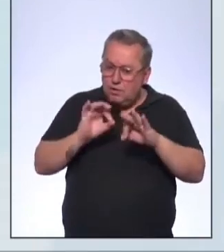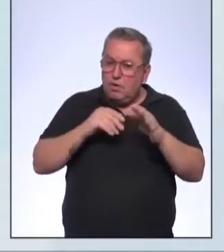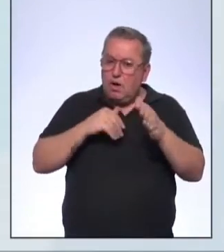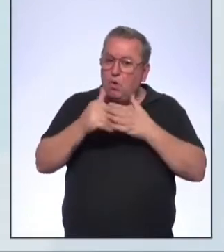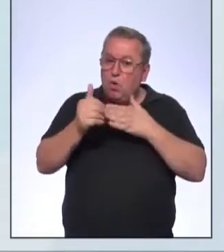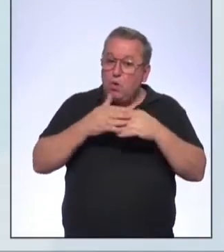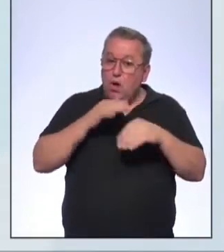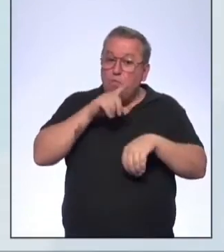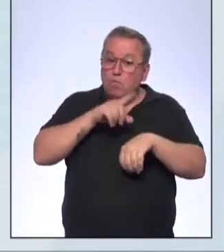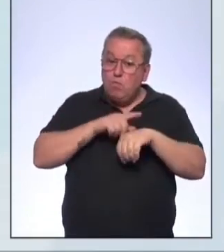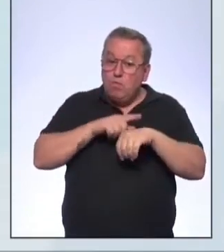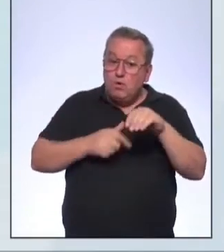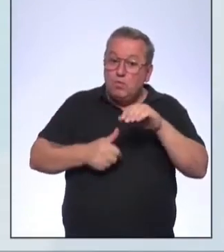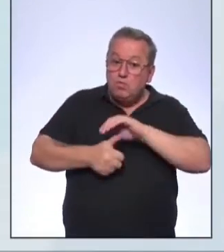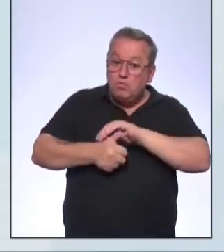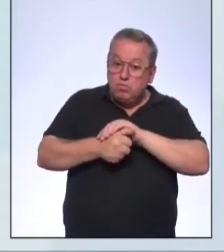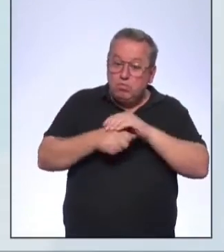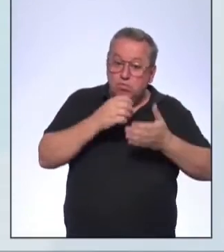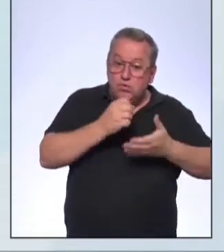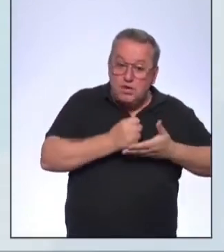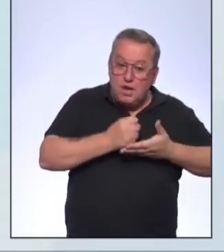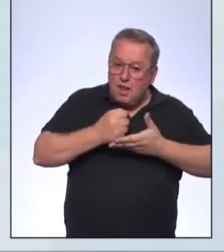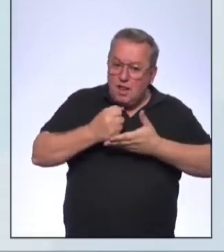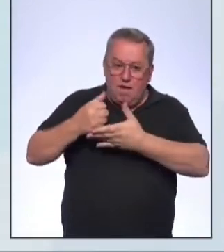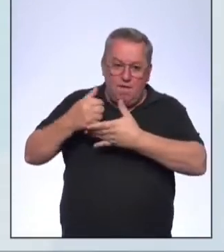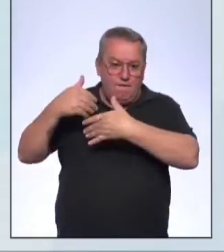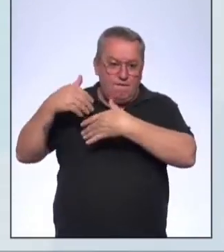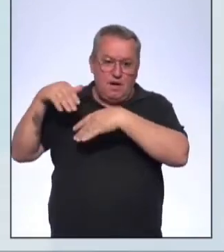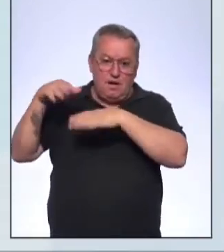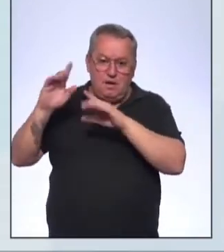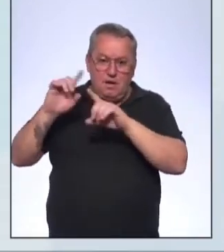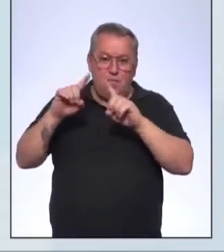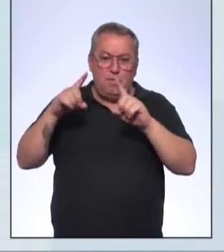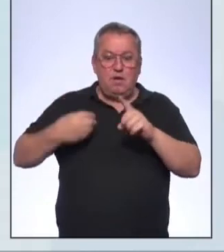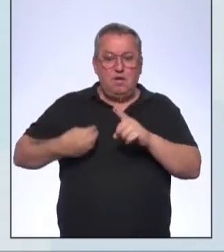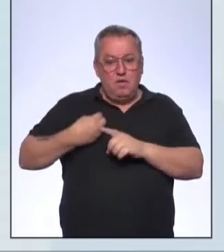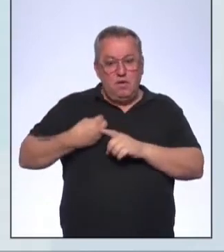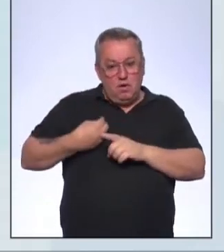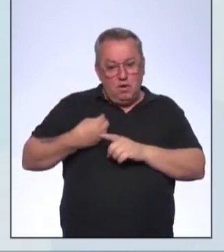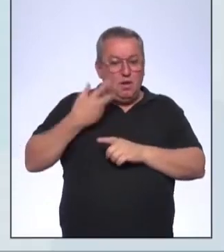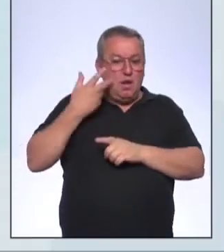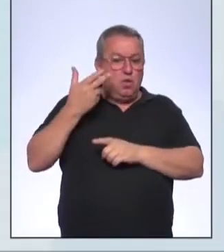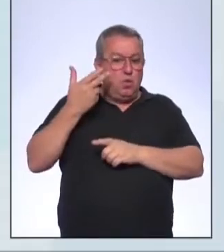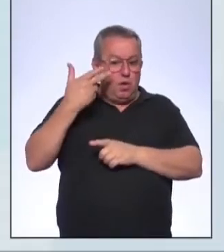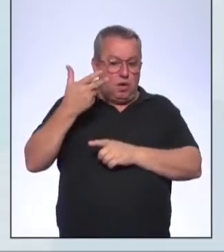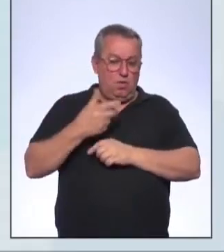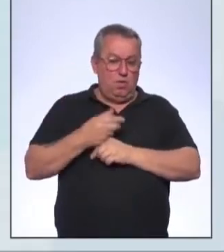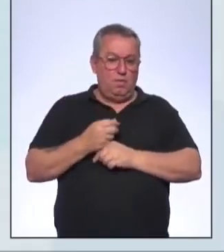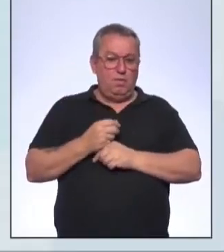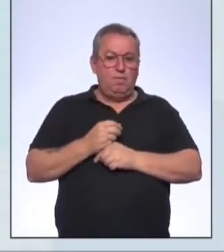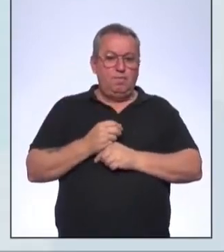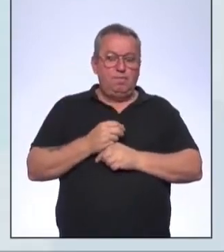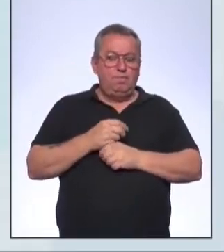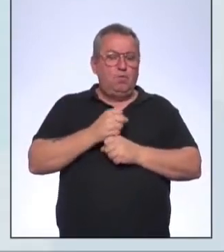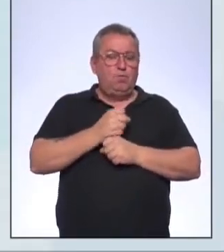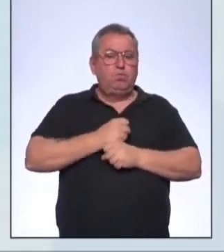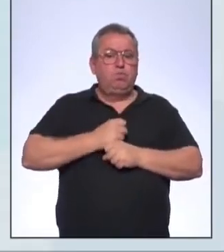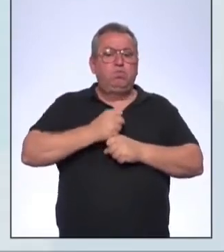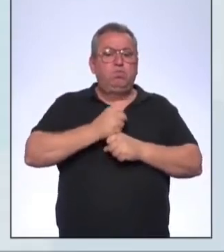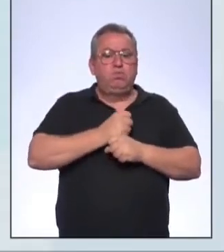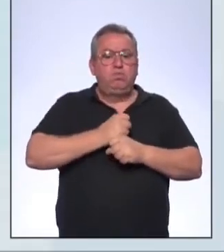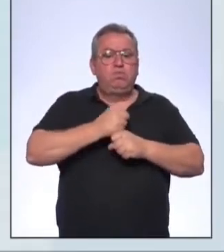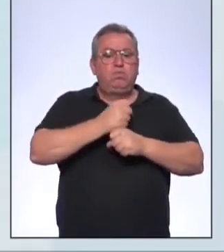momento a tartaruga poderia ser levado embora para retornar ao seu habitat natural os anos